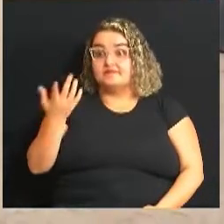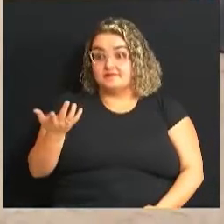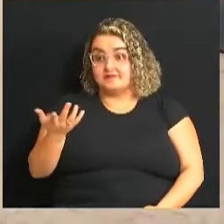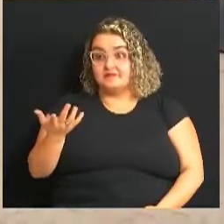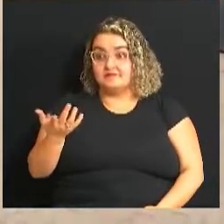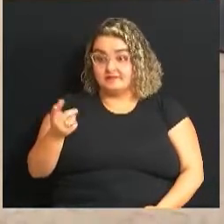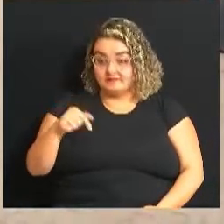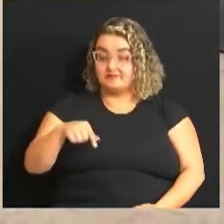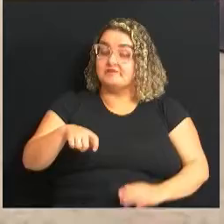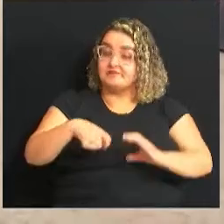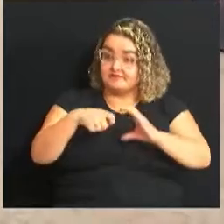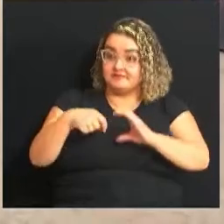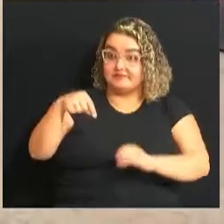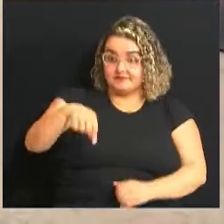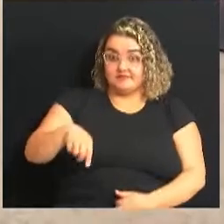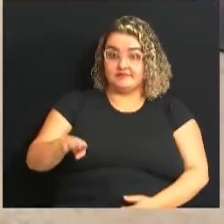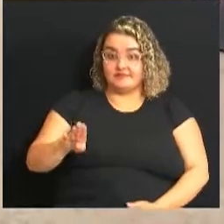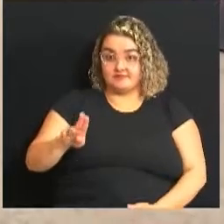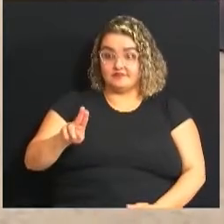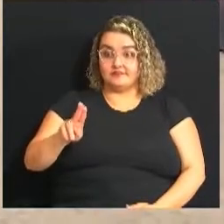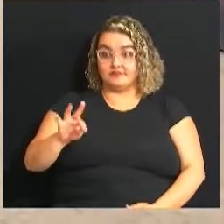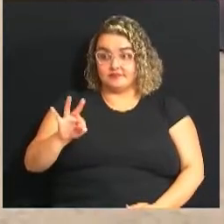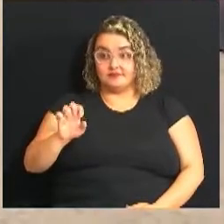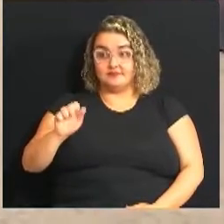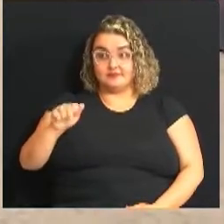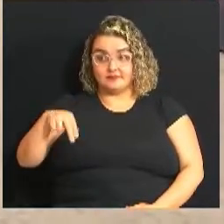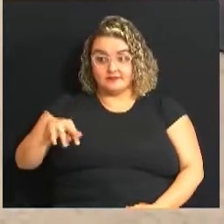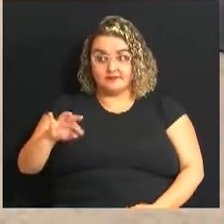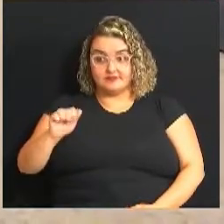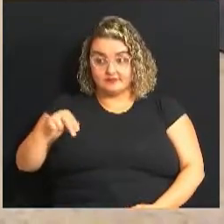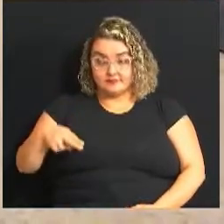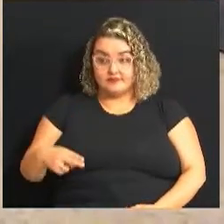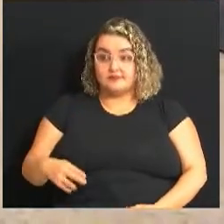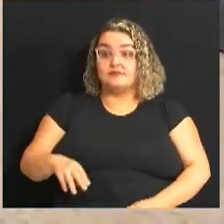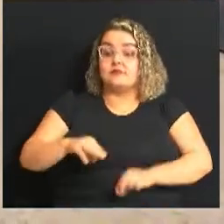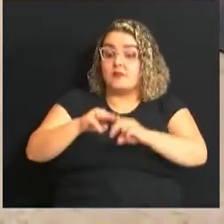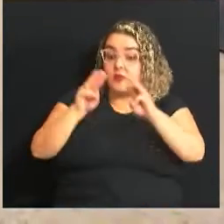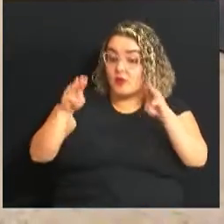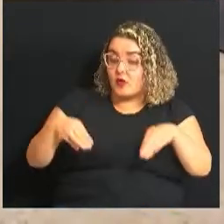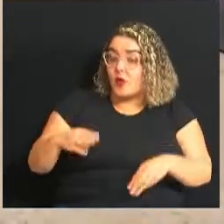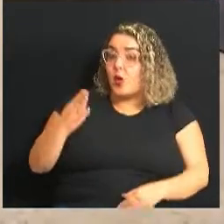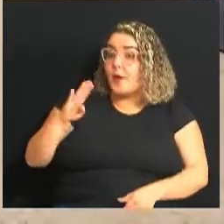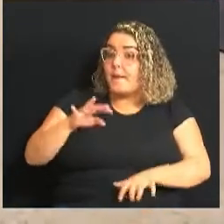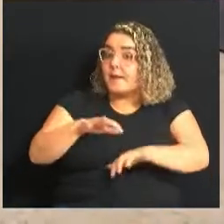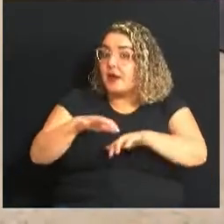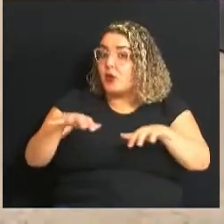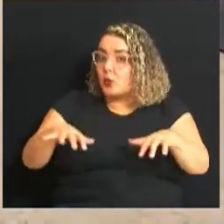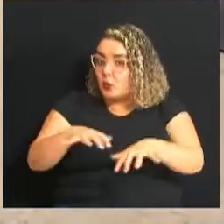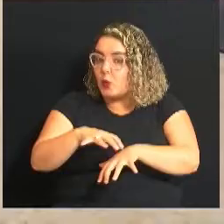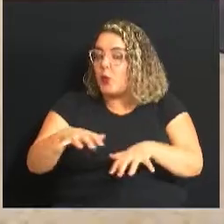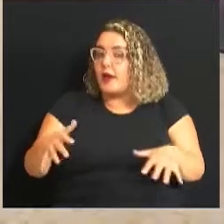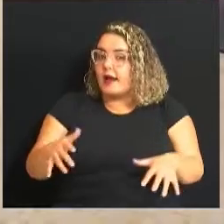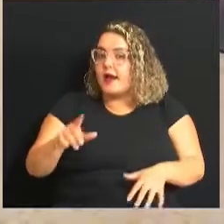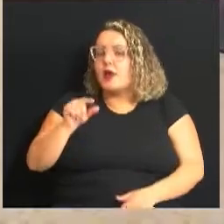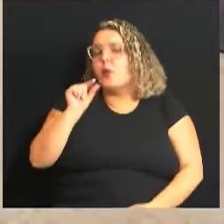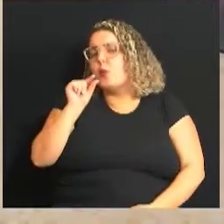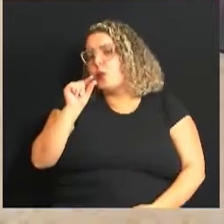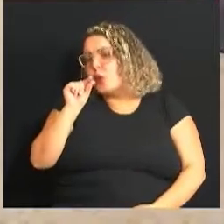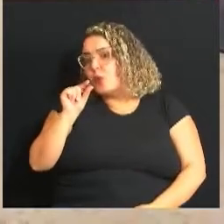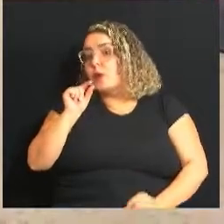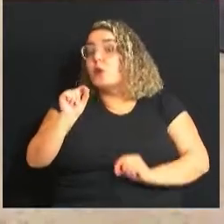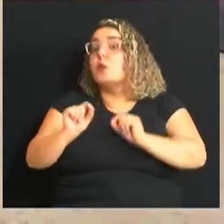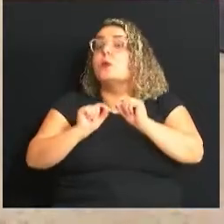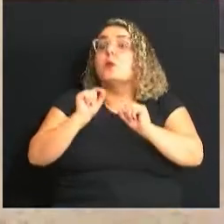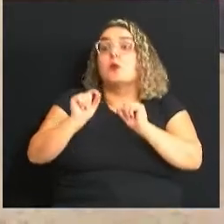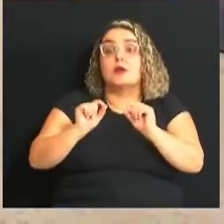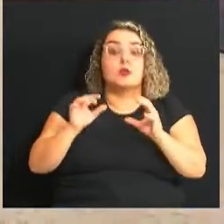vídeo que aqui no Butantã tem muita coisa, gente. O Museu Biológico é só um pouquinho aí do que